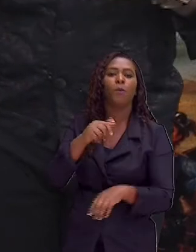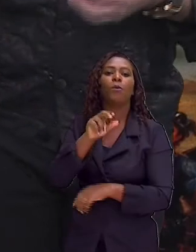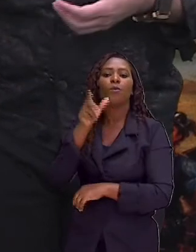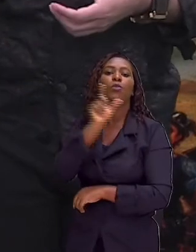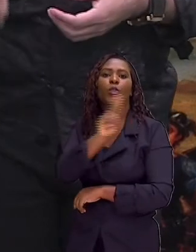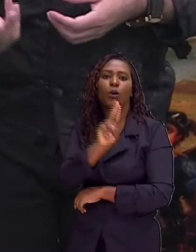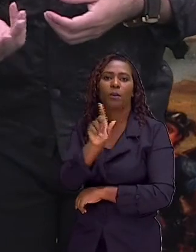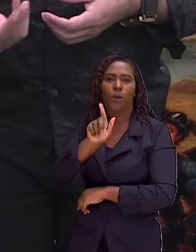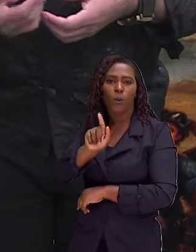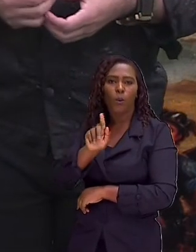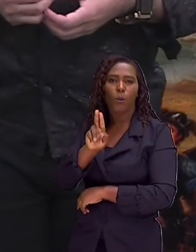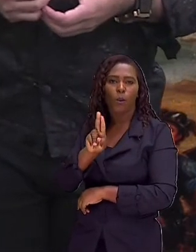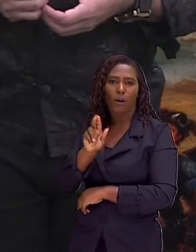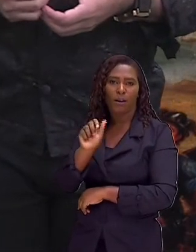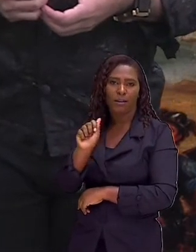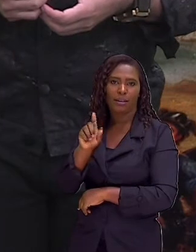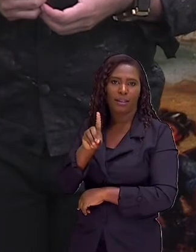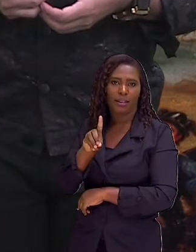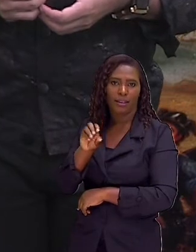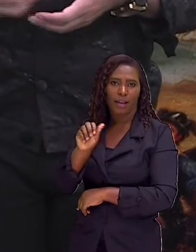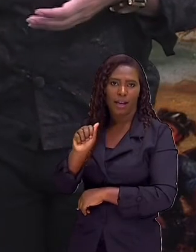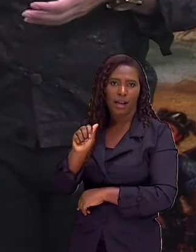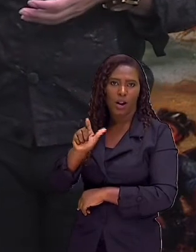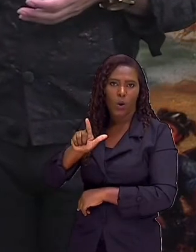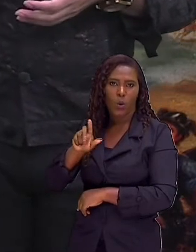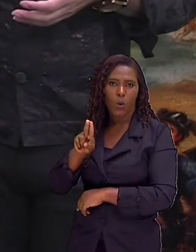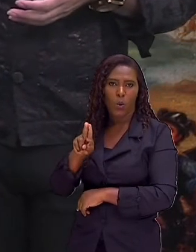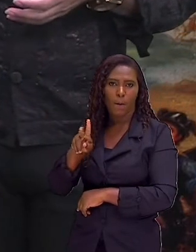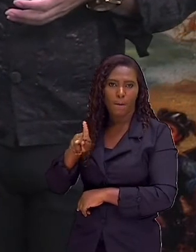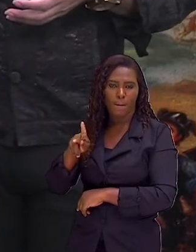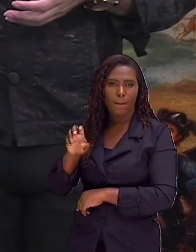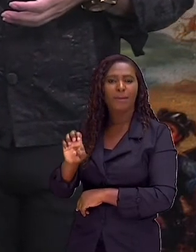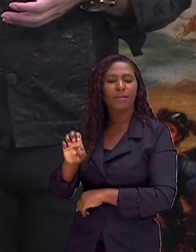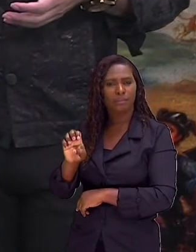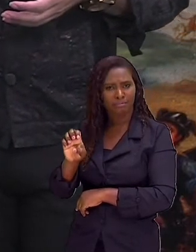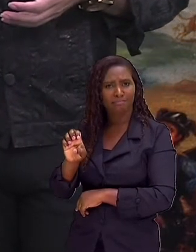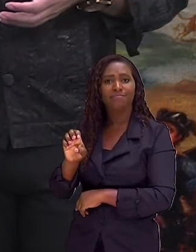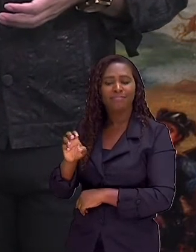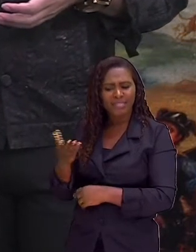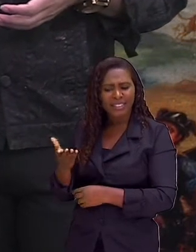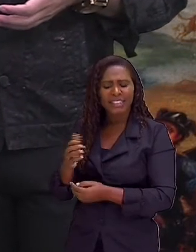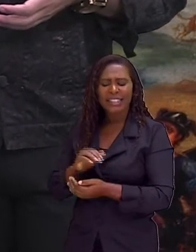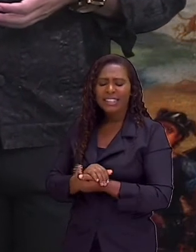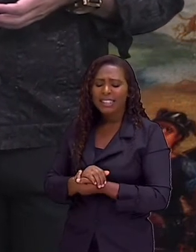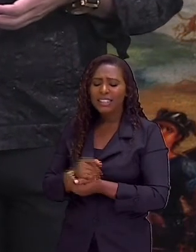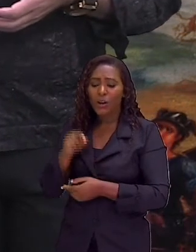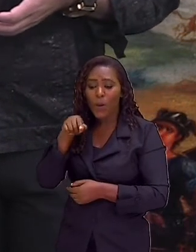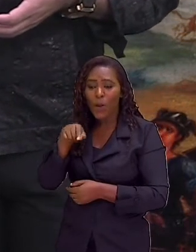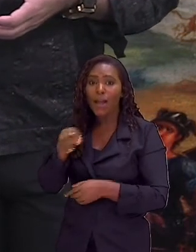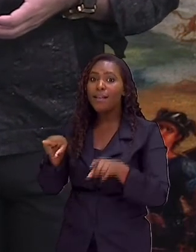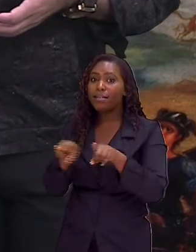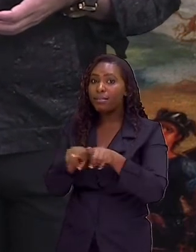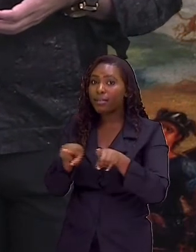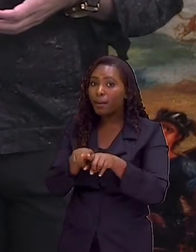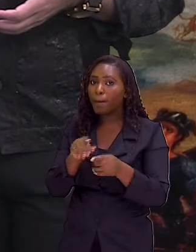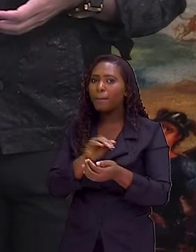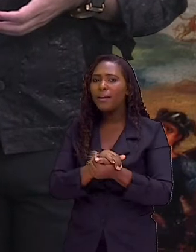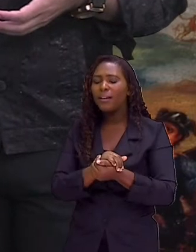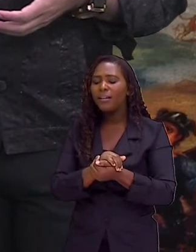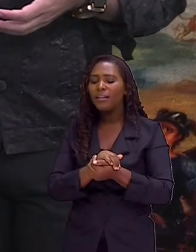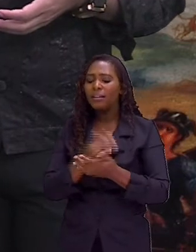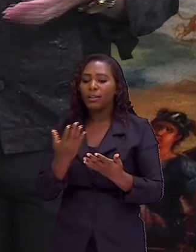manifestações revolucionárias, o México apenas assistiu à ampliação